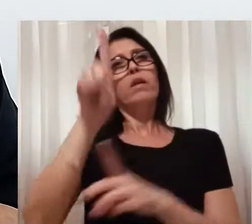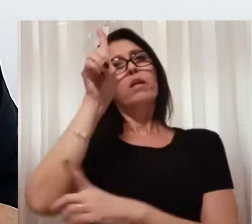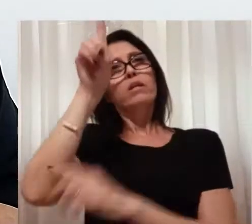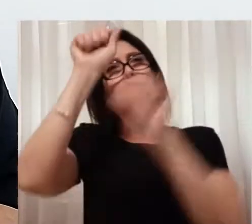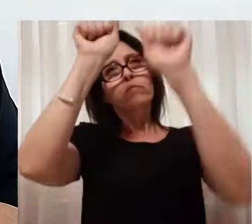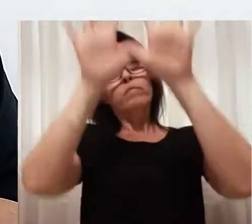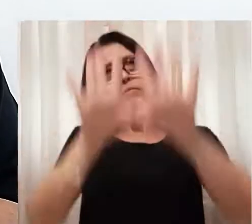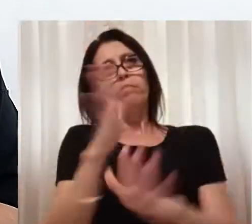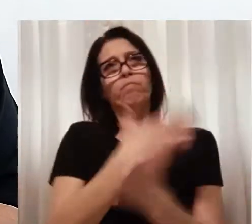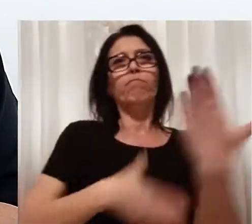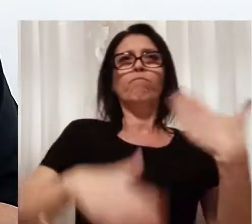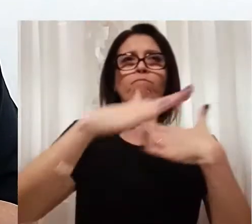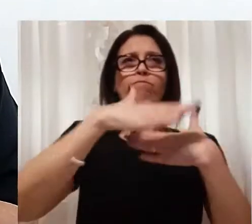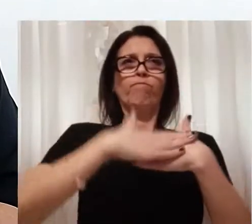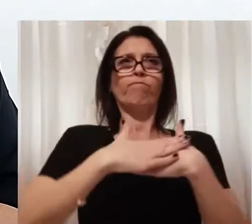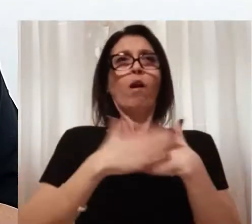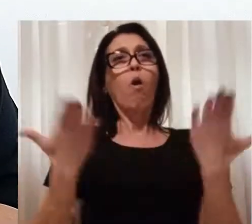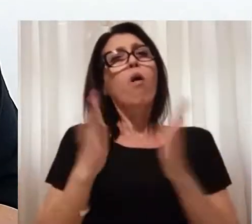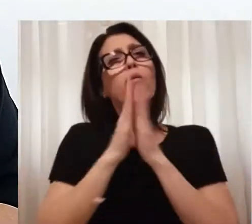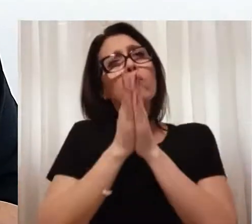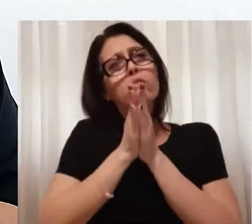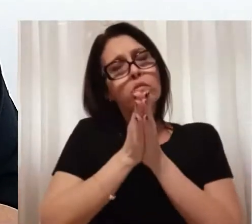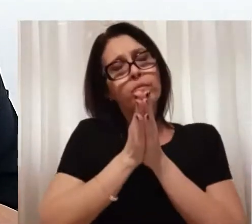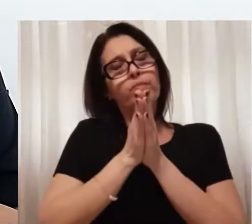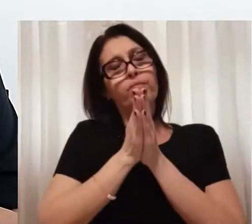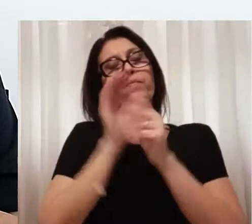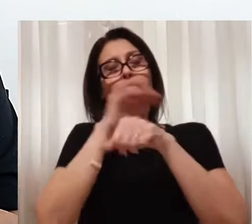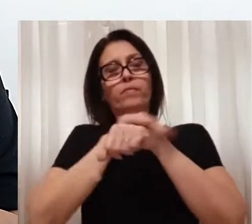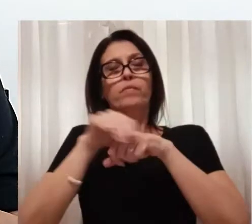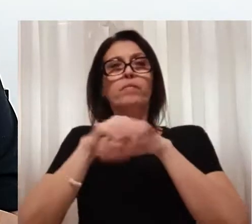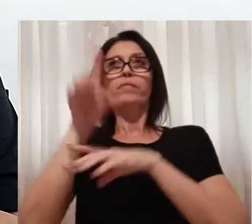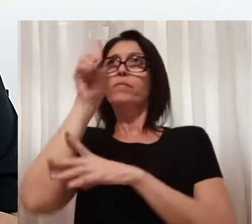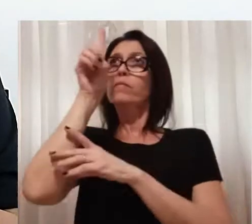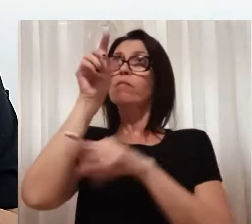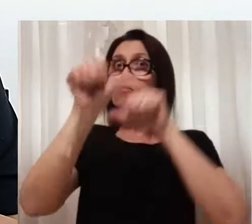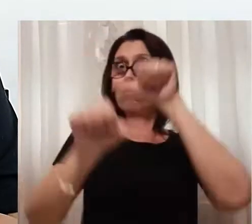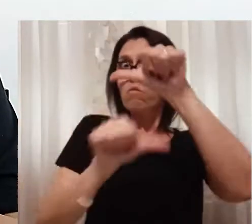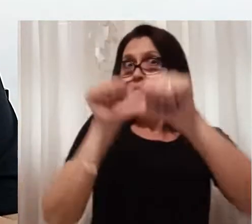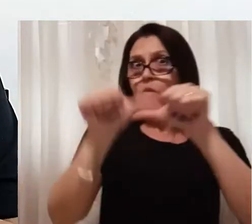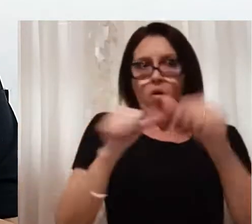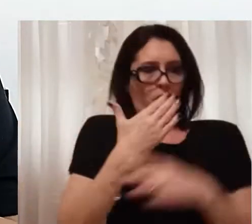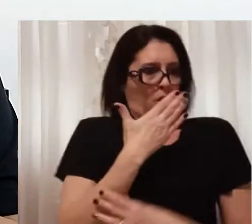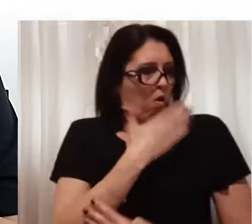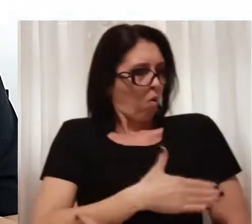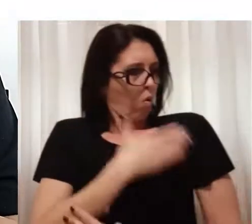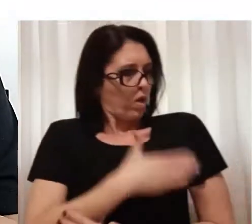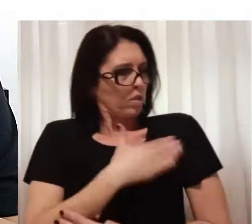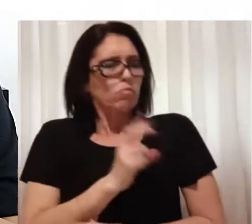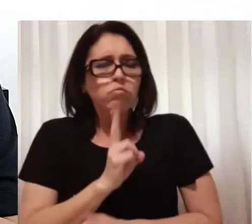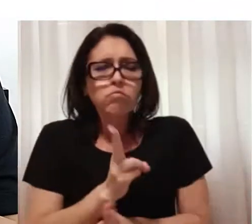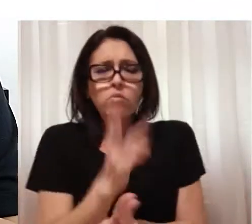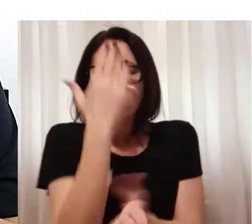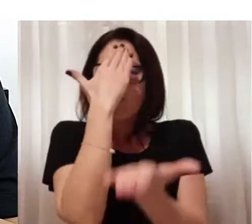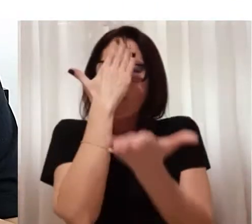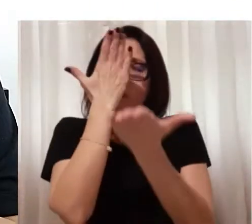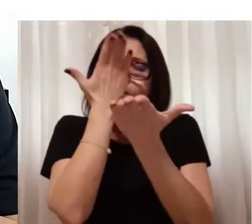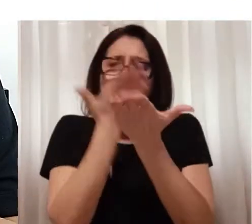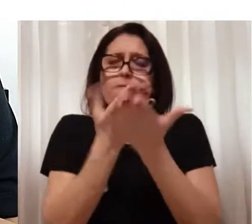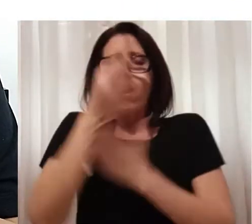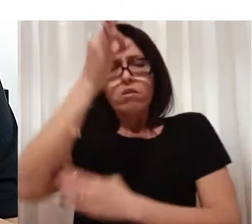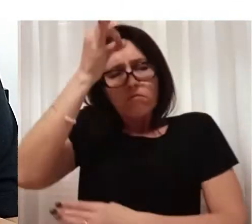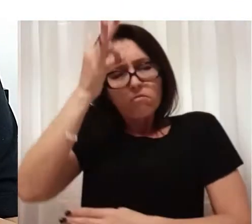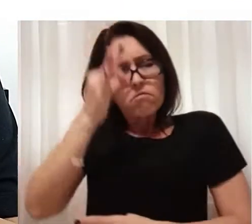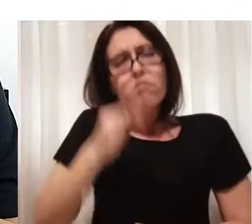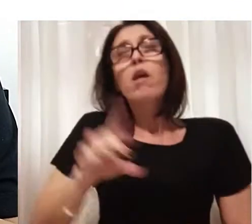às Escrituras. Que Deus abençoe a todos nós. Convido para uma breve oração. Querido Deus, reforme nosso coração